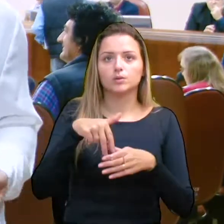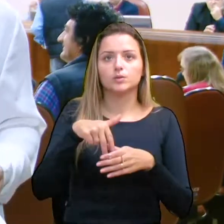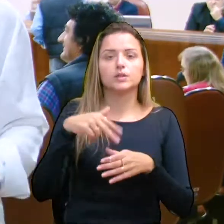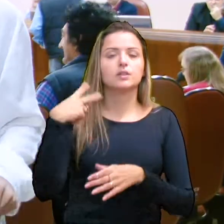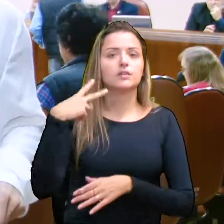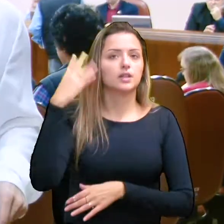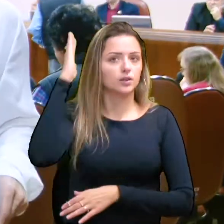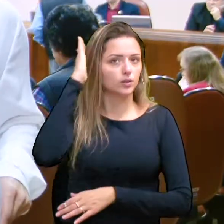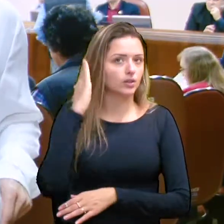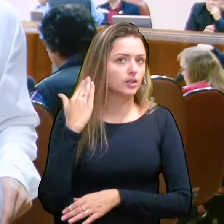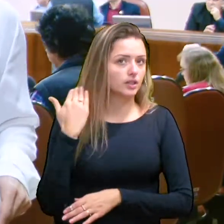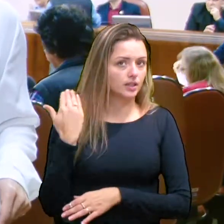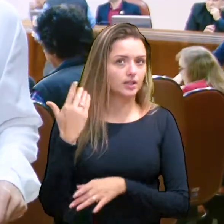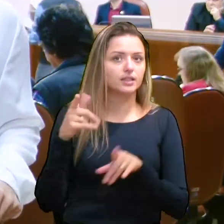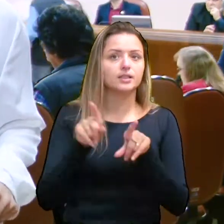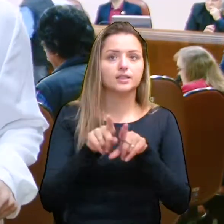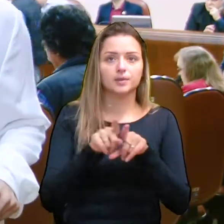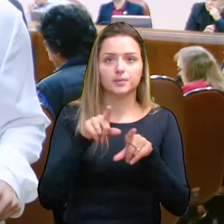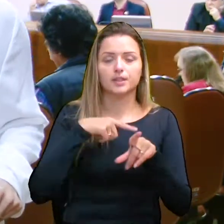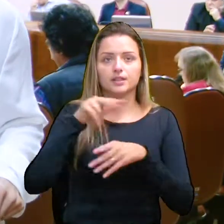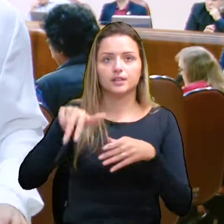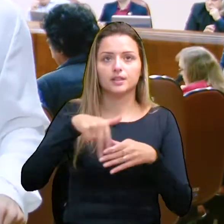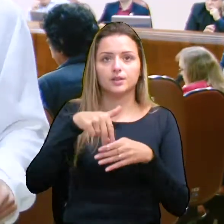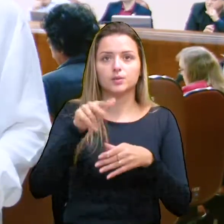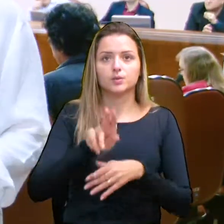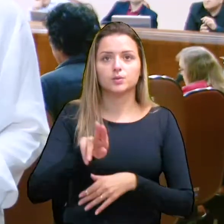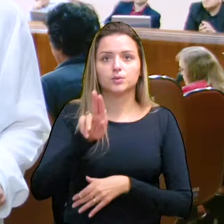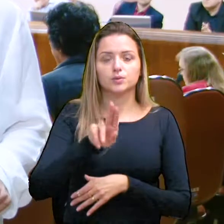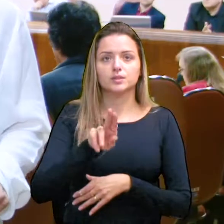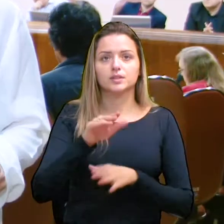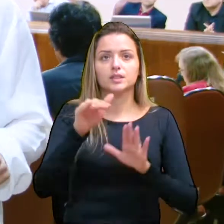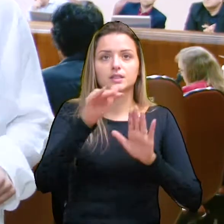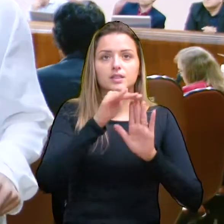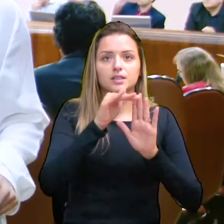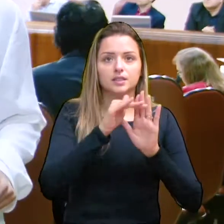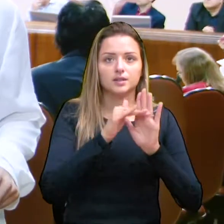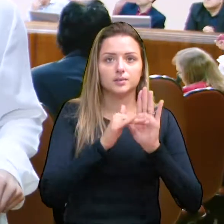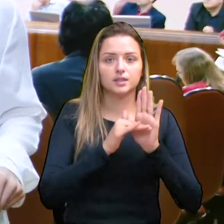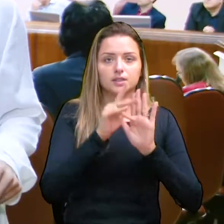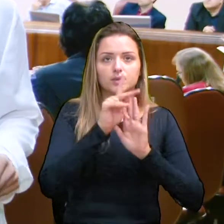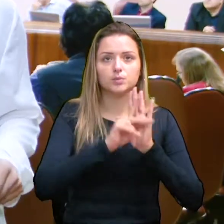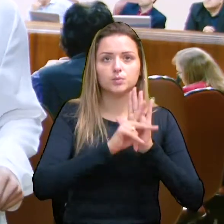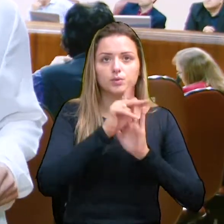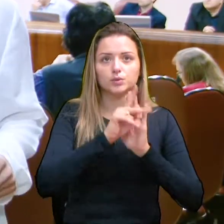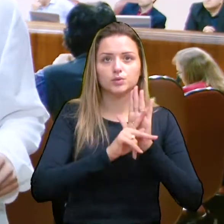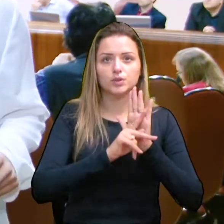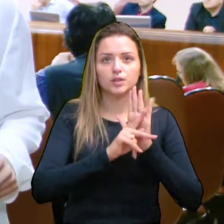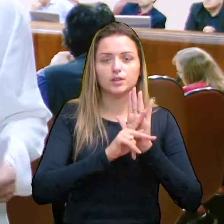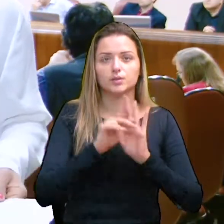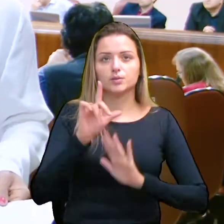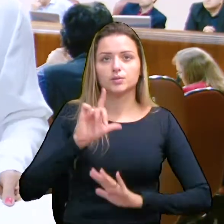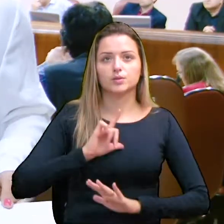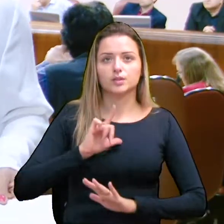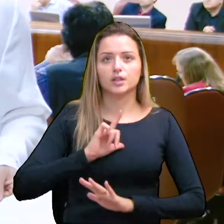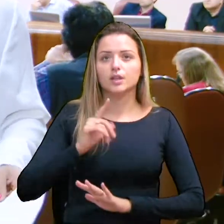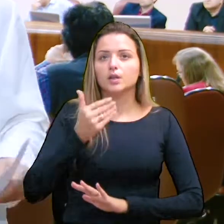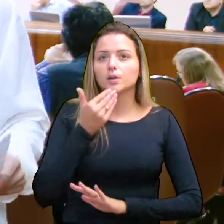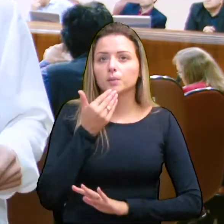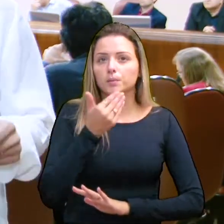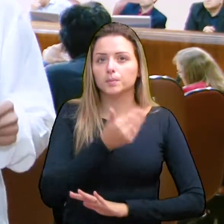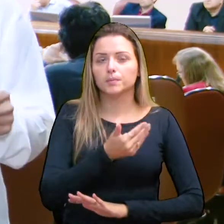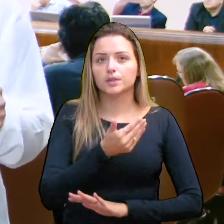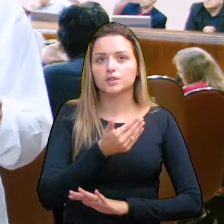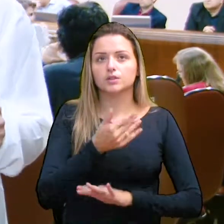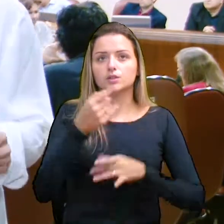Ana Corso também tem seu espaço no grande expediente. Na ordem do dia, também tem uma solicitação, aí